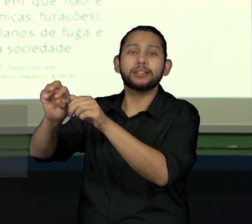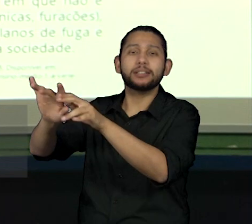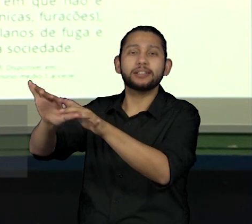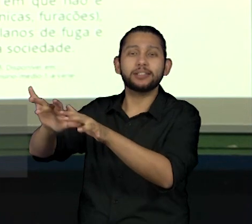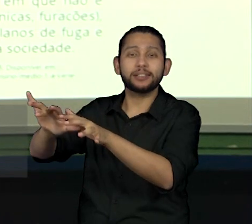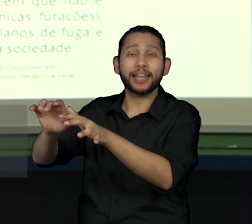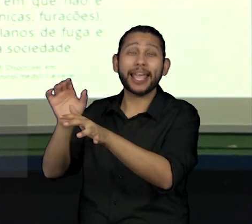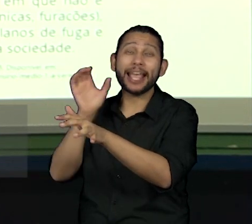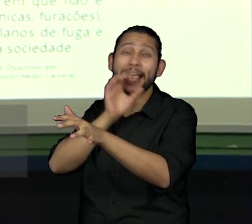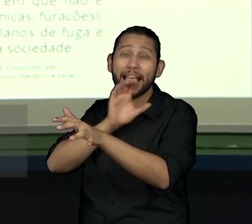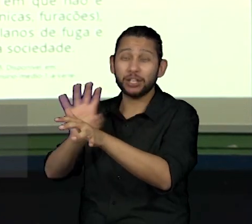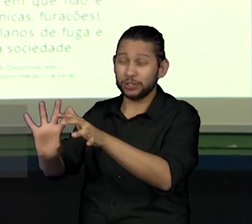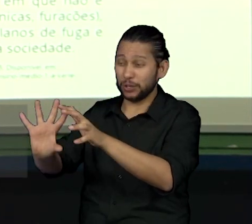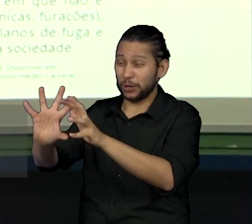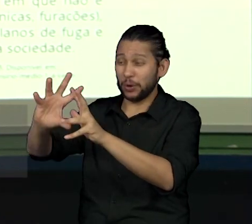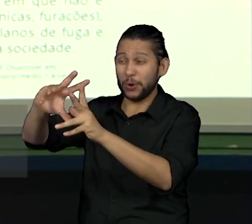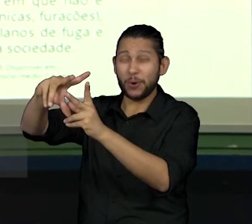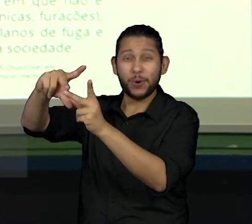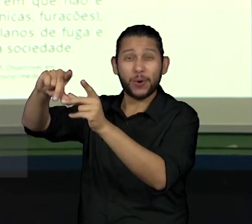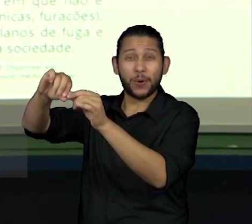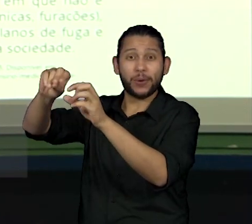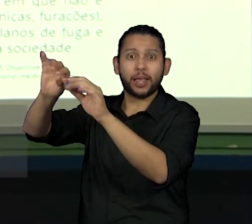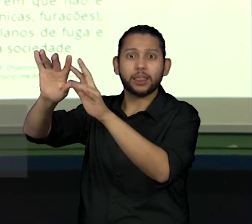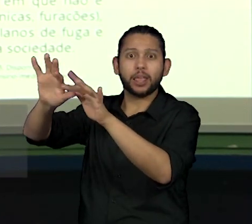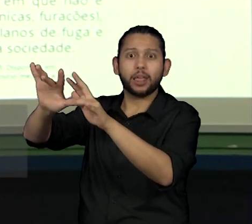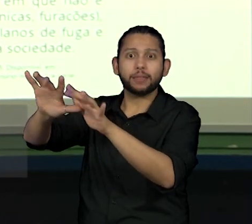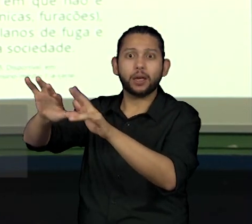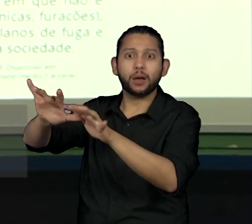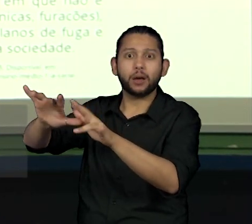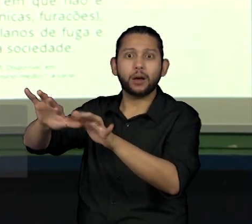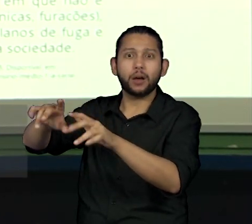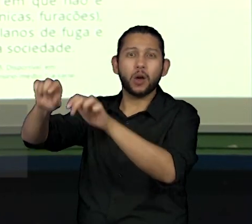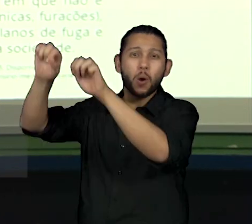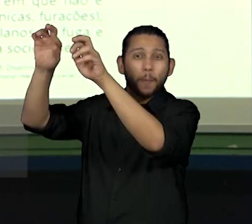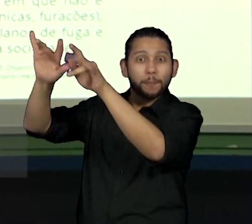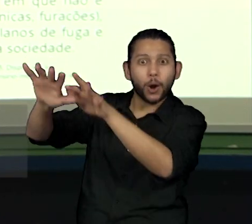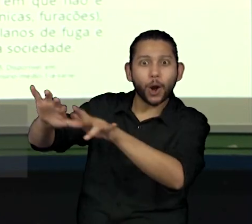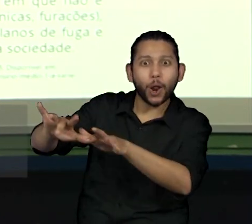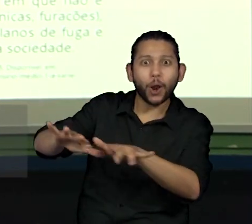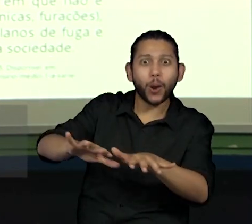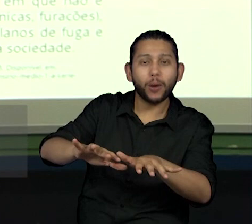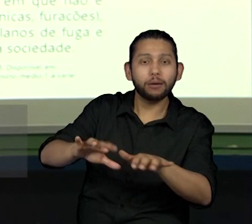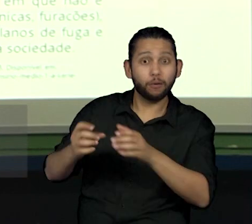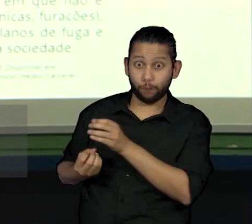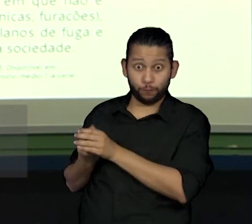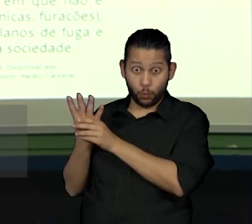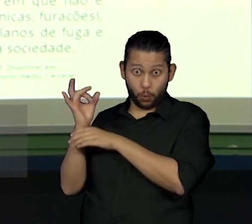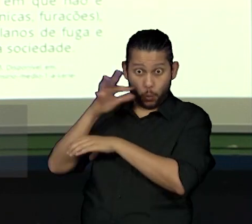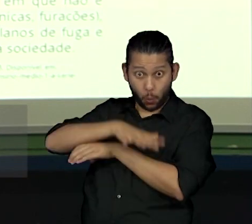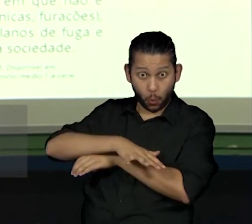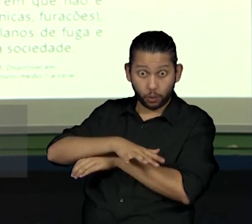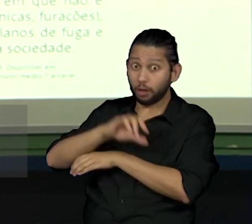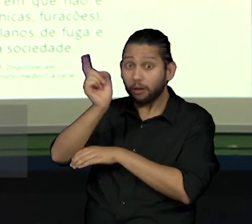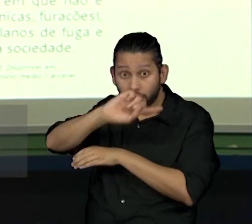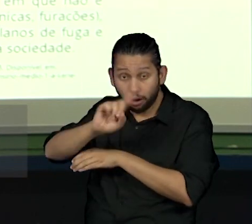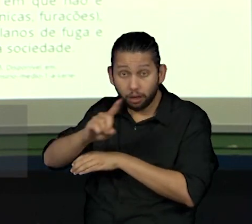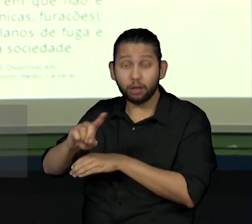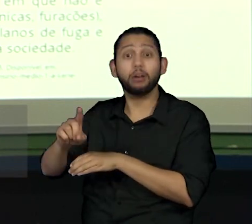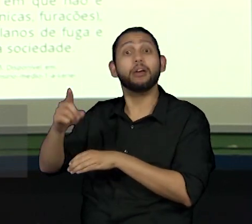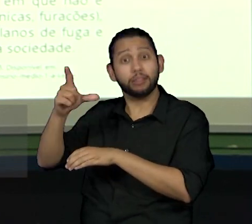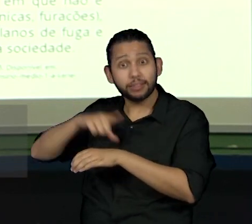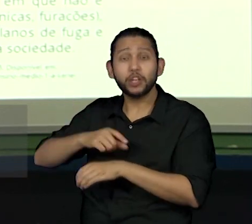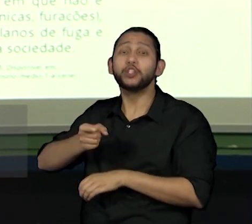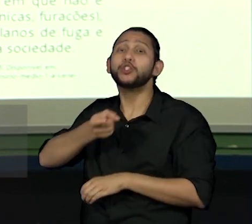cidade. Foram 20 mil pessoas mortas. Quase a cidade inteira ficou destruída.